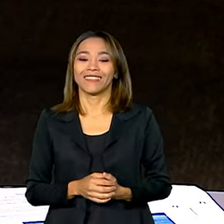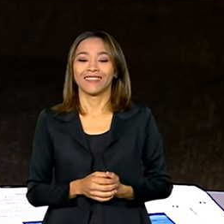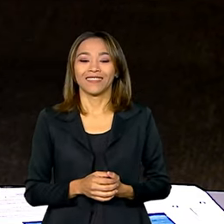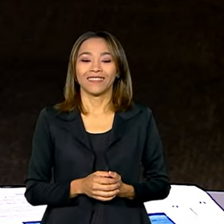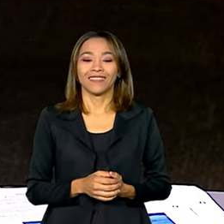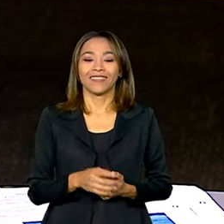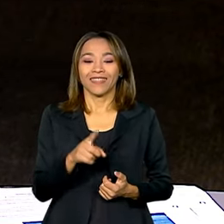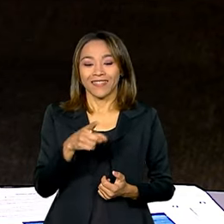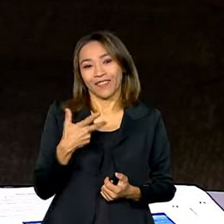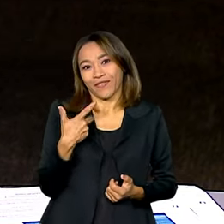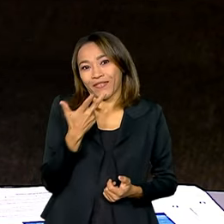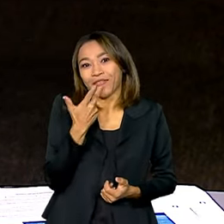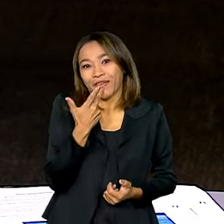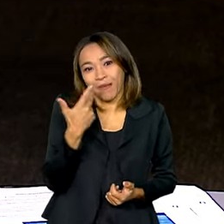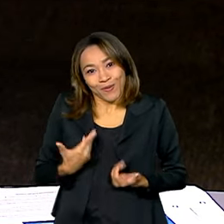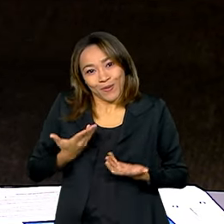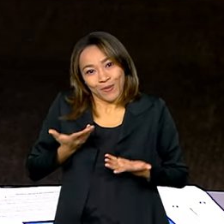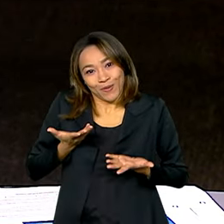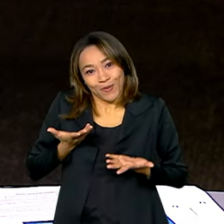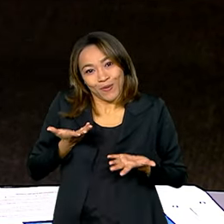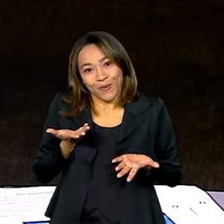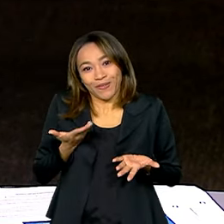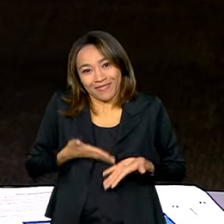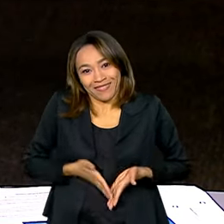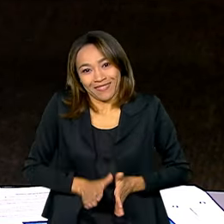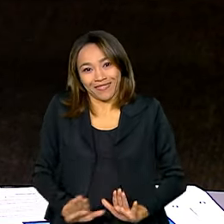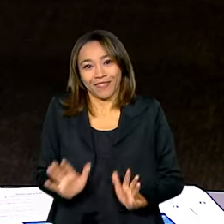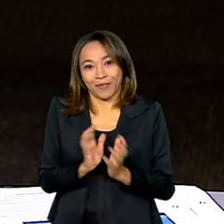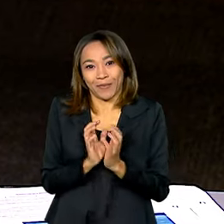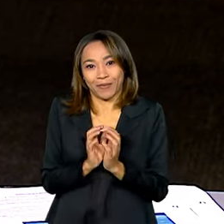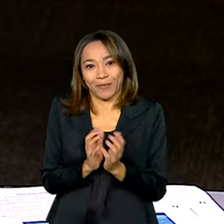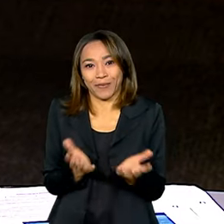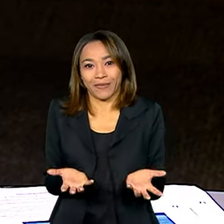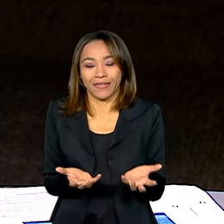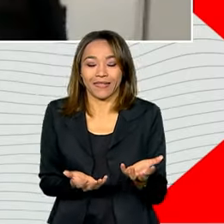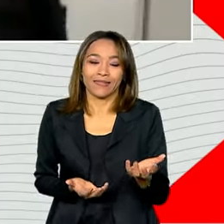a gente não pode deixar passar isso, não é verdade? Bom, deixa eu dizer...